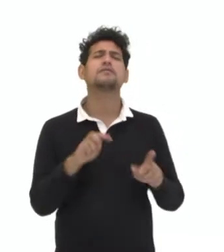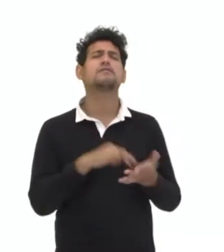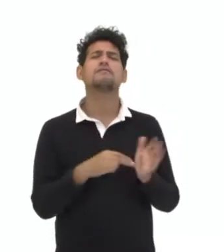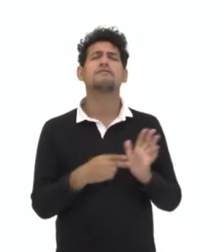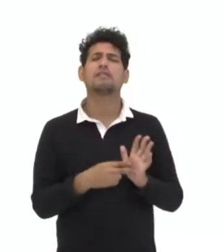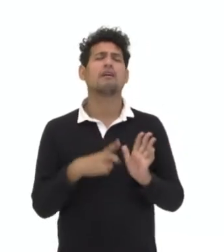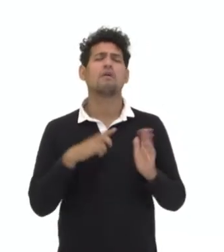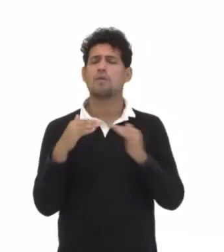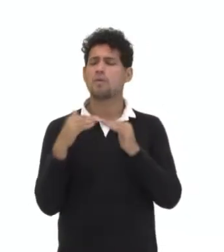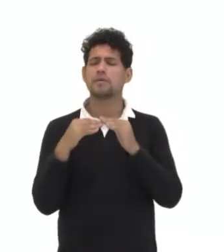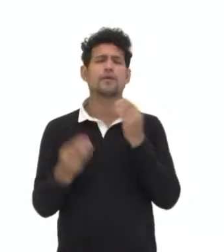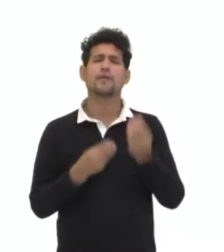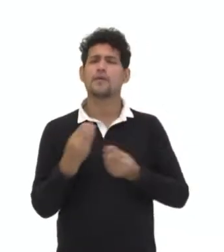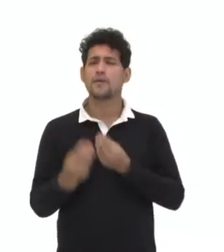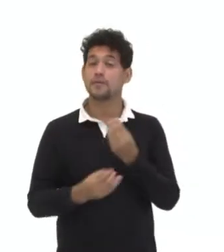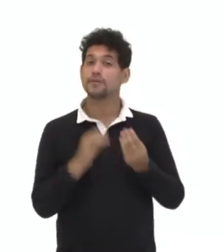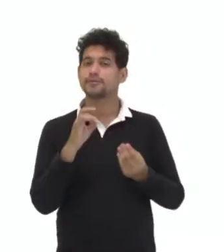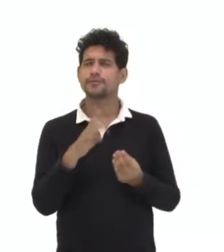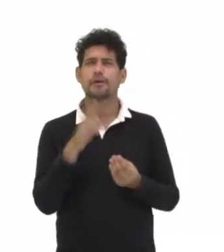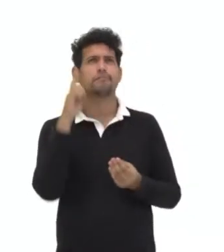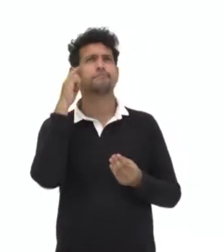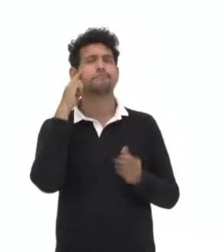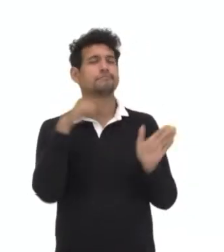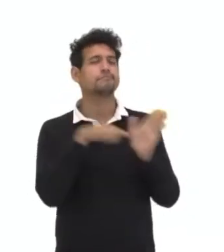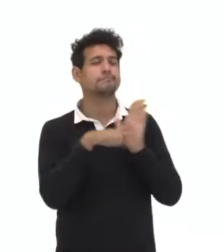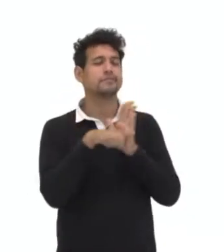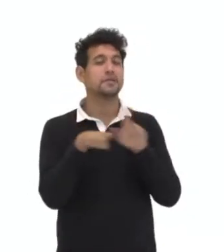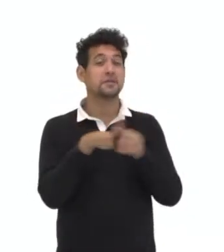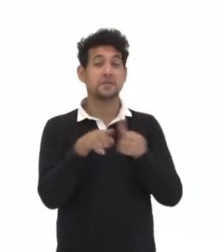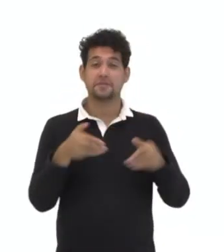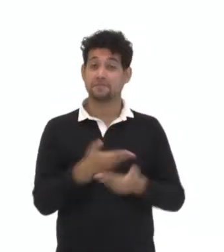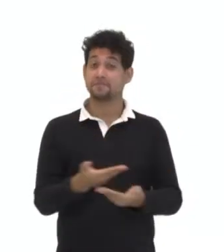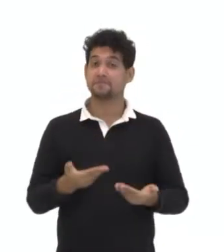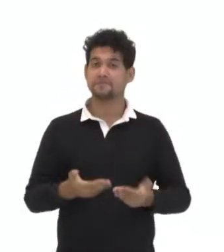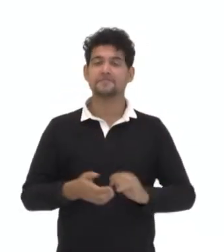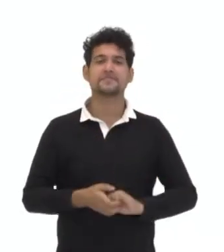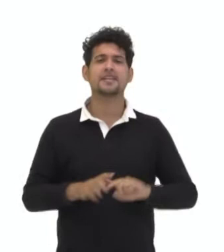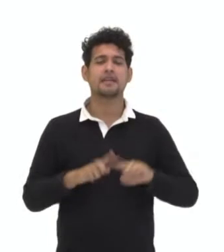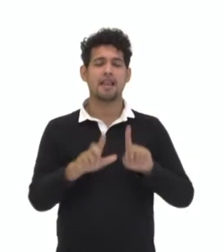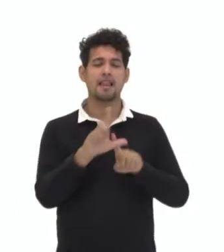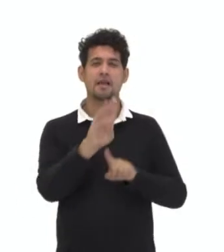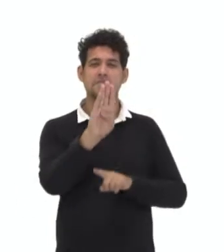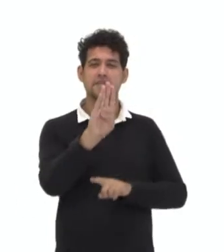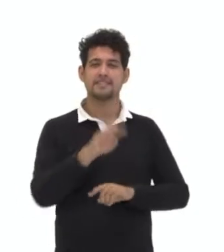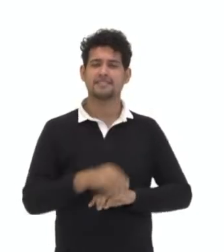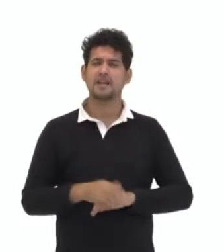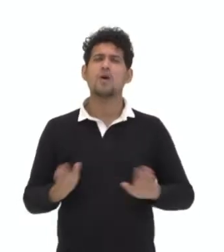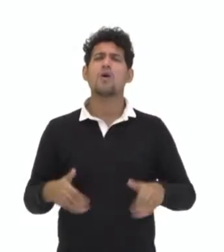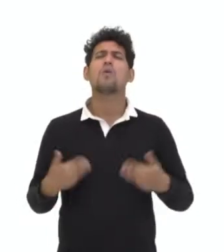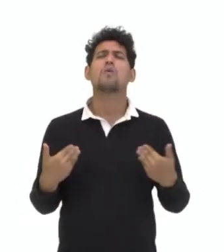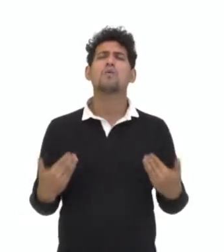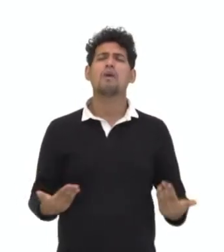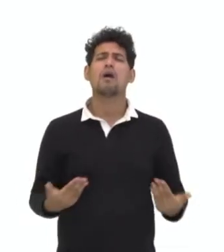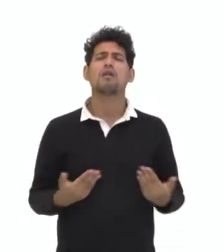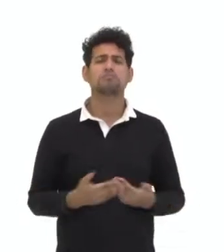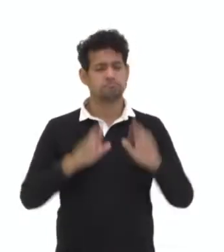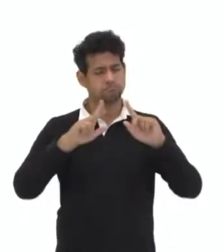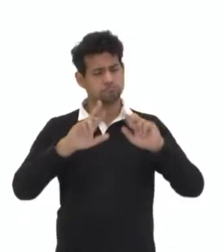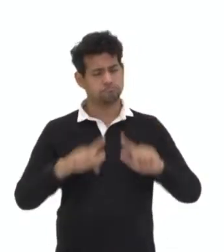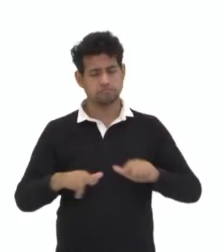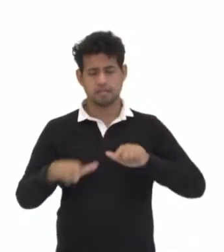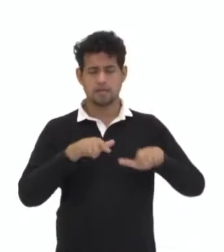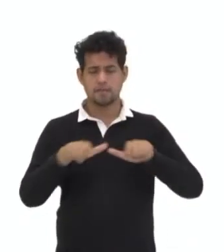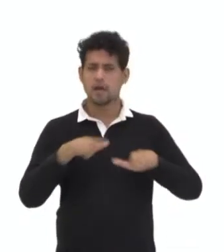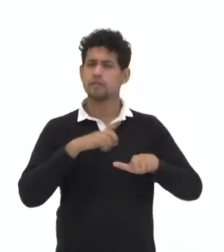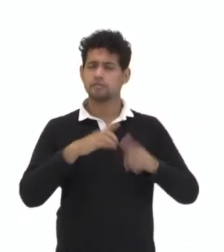têm em comum? Então, esse é o questionamento inicial para você. Na letra B, quais os outros serviços que